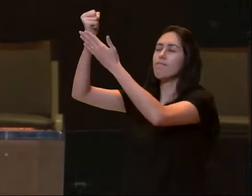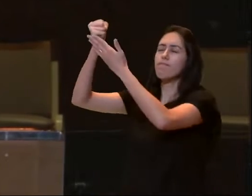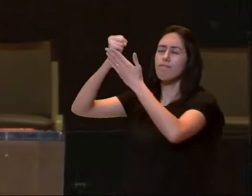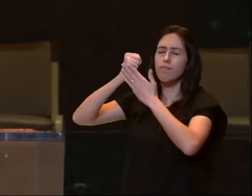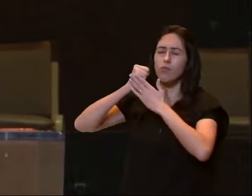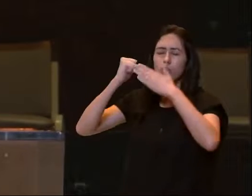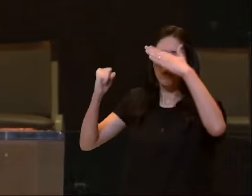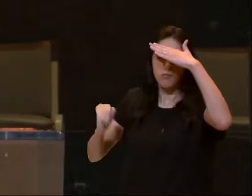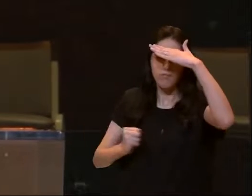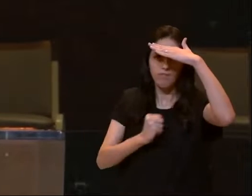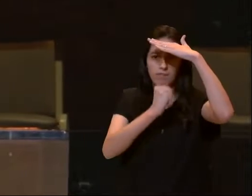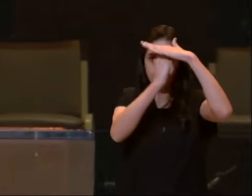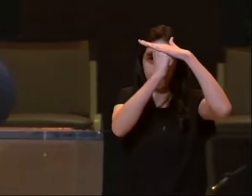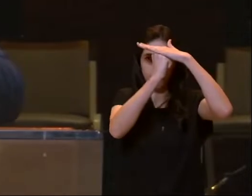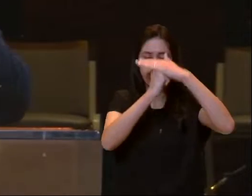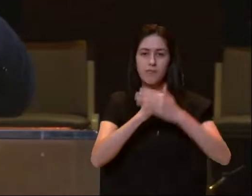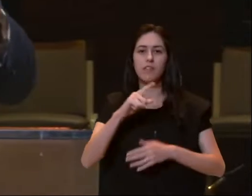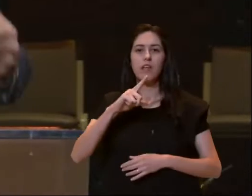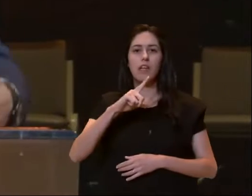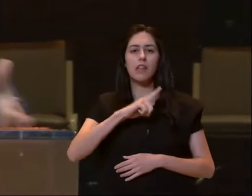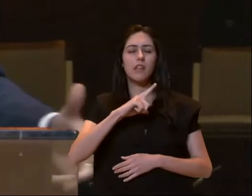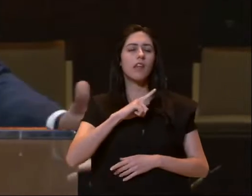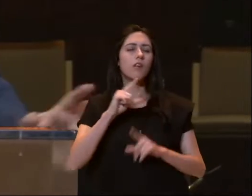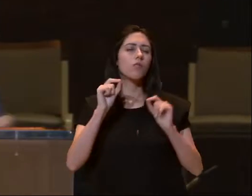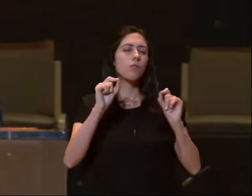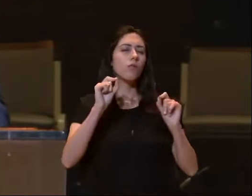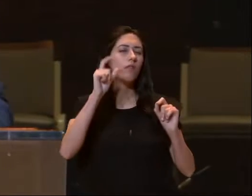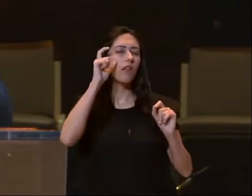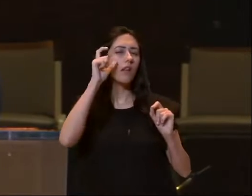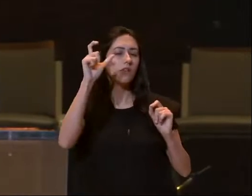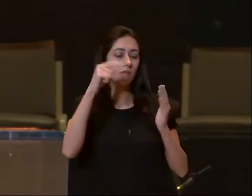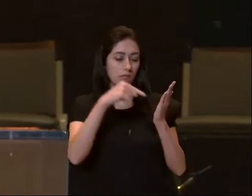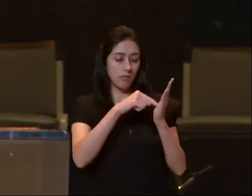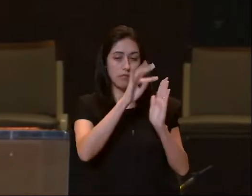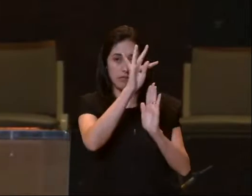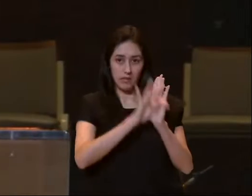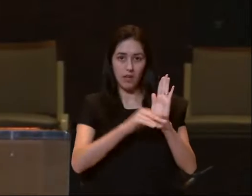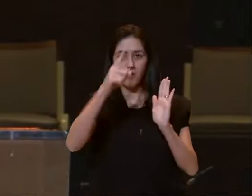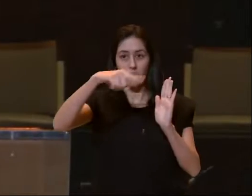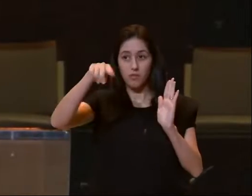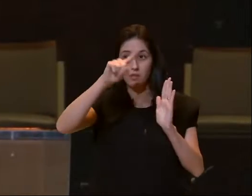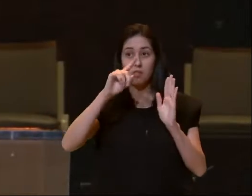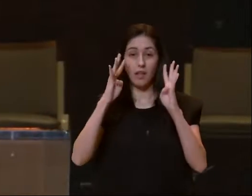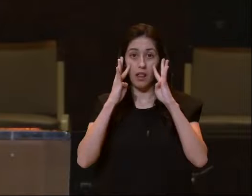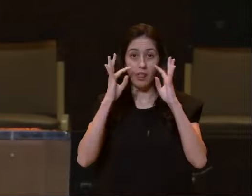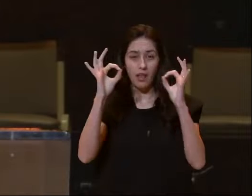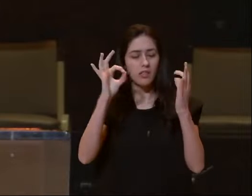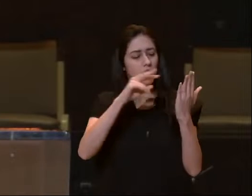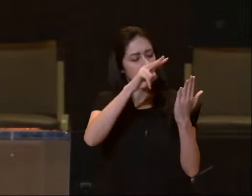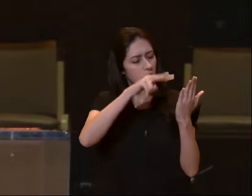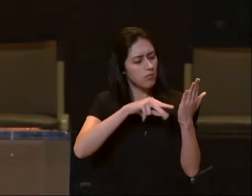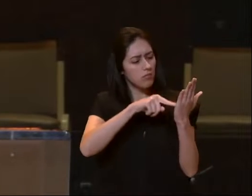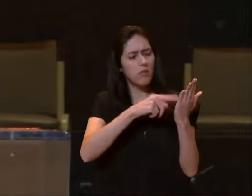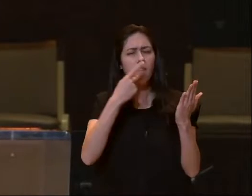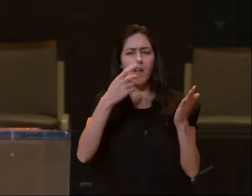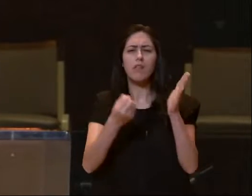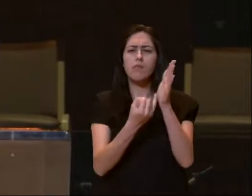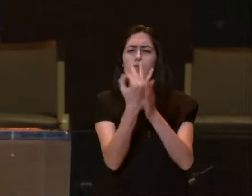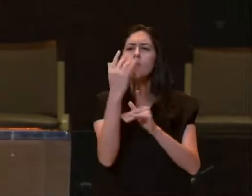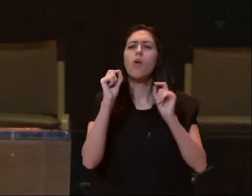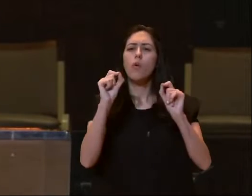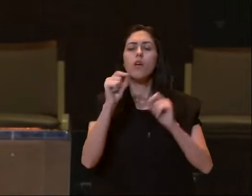interessante porque existe uma ênfase no texto. Se você prestar atenção, várias vezes ele fala: